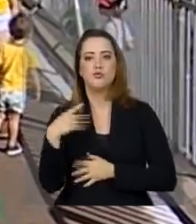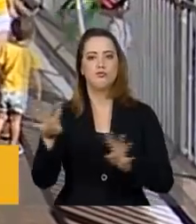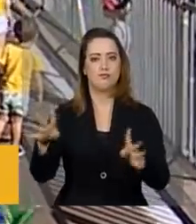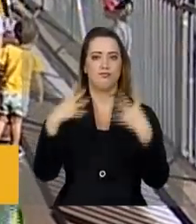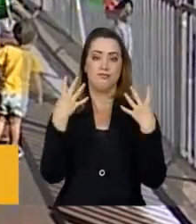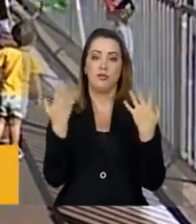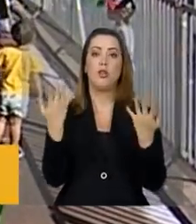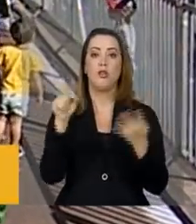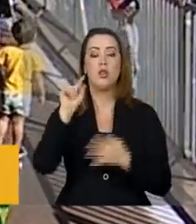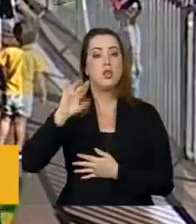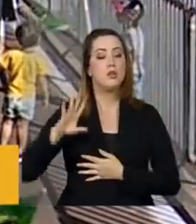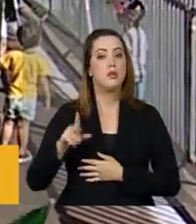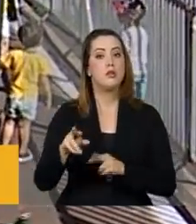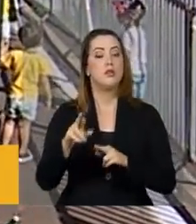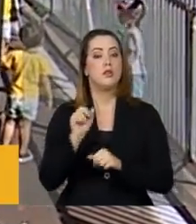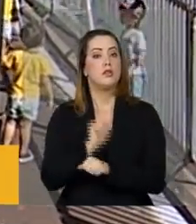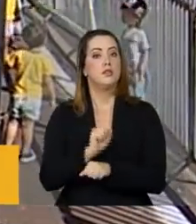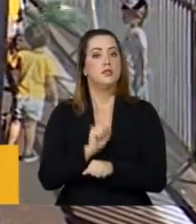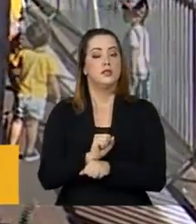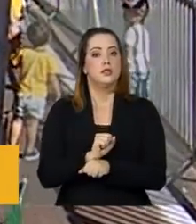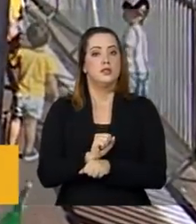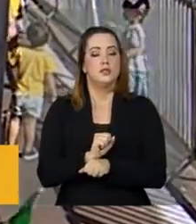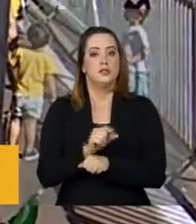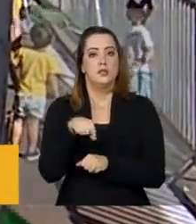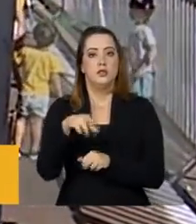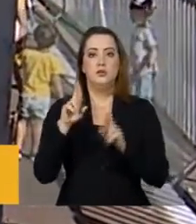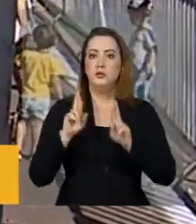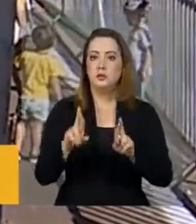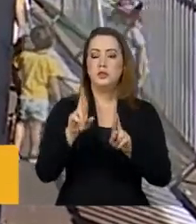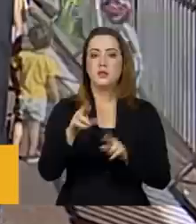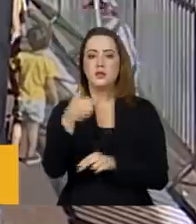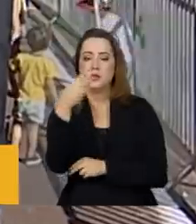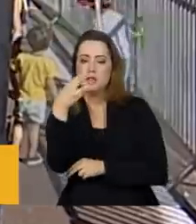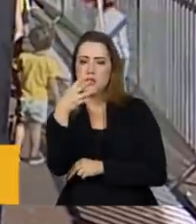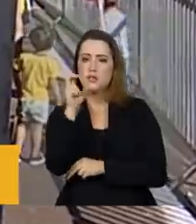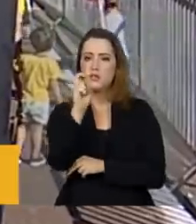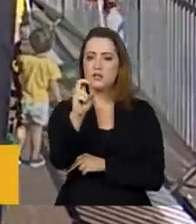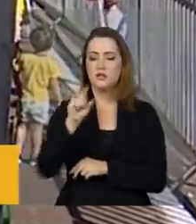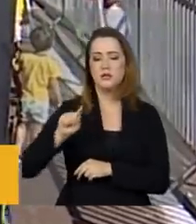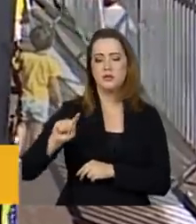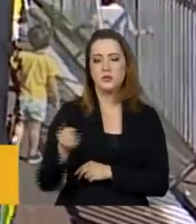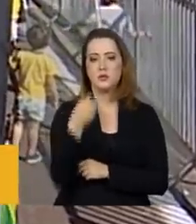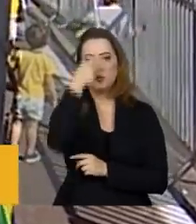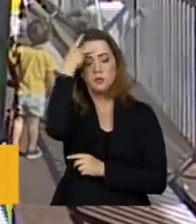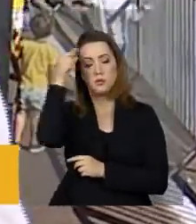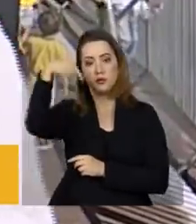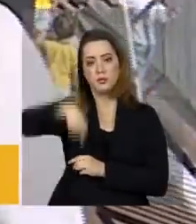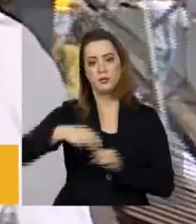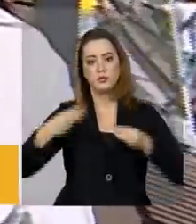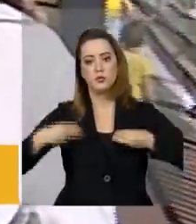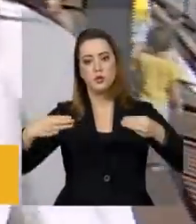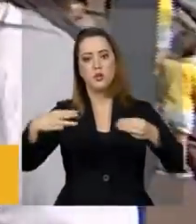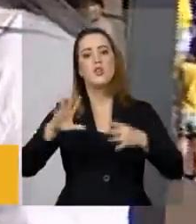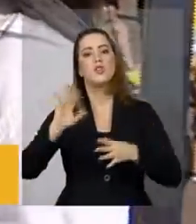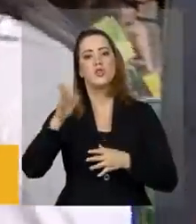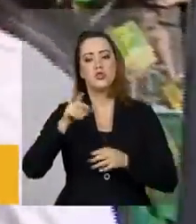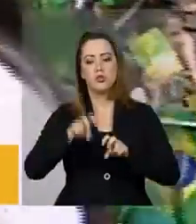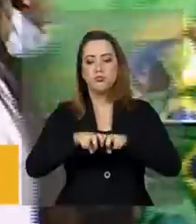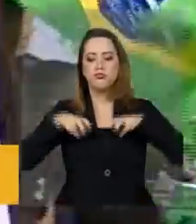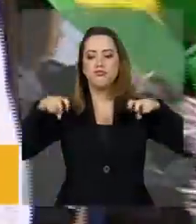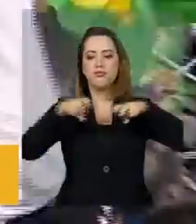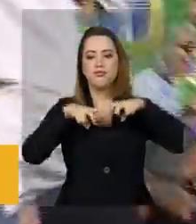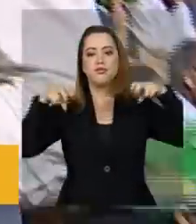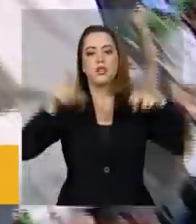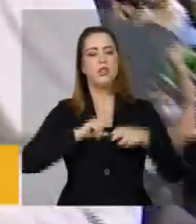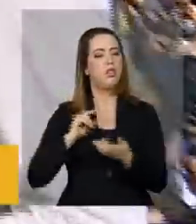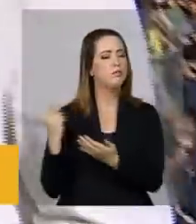assistem. São esperadas 35 mil pessoas aqui na Esplanada dos Ministérios e nessa arquibancada que eu estou, ela já está totalmente tomada com